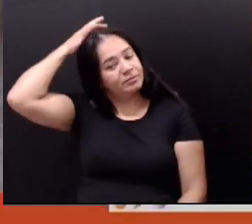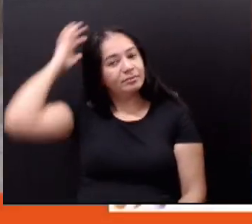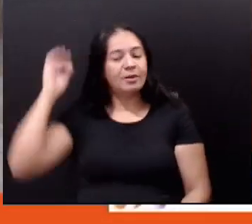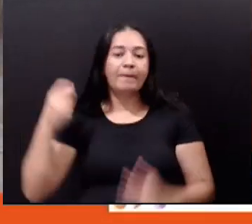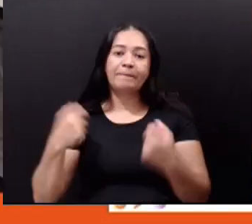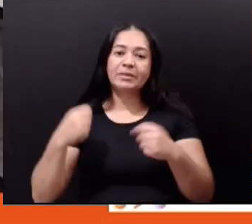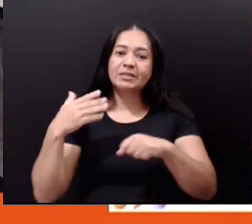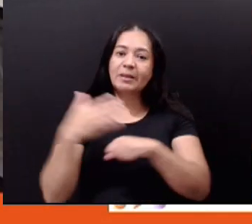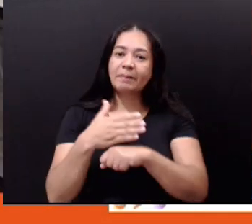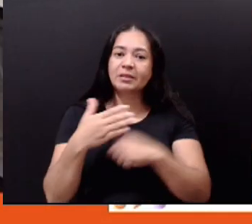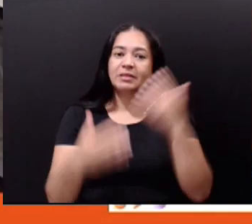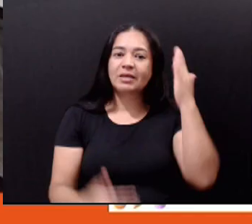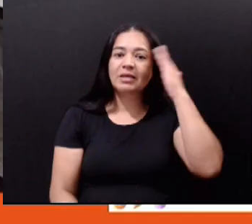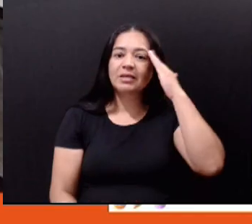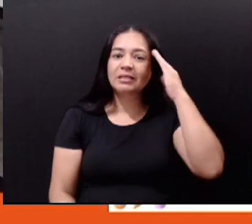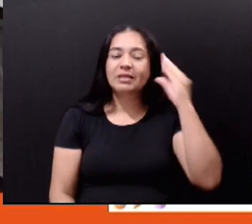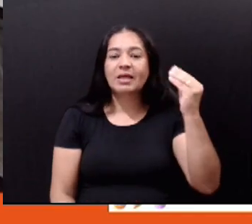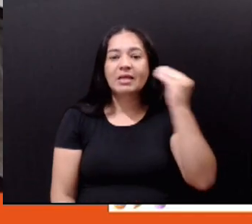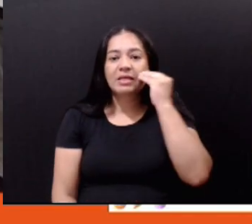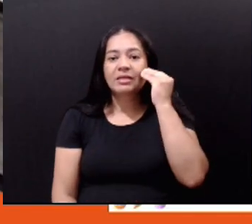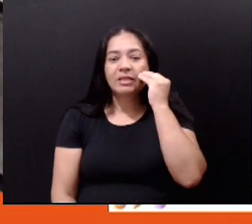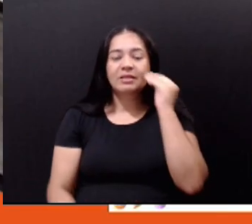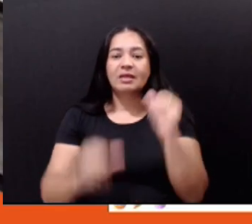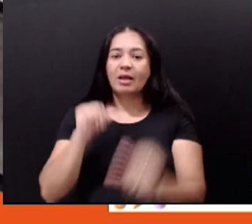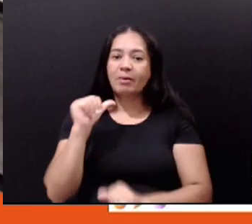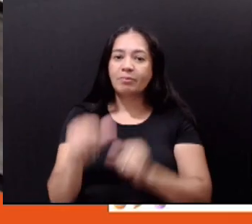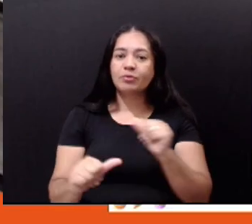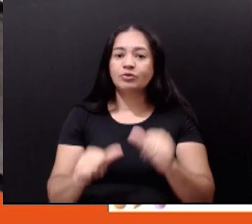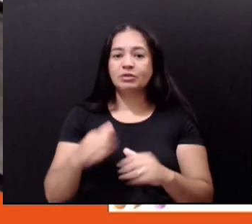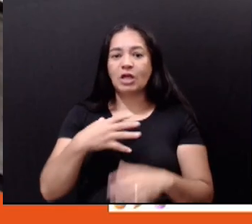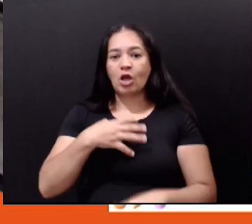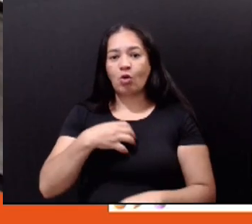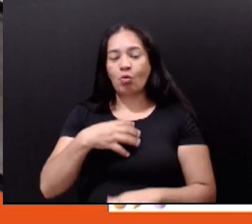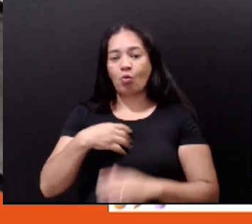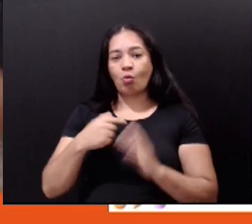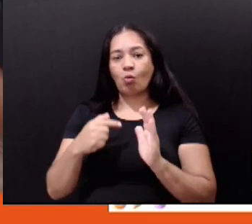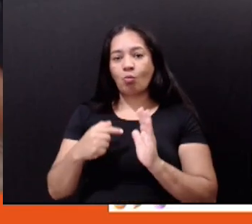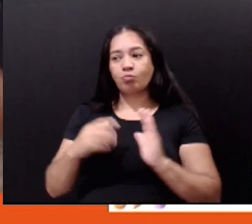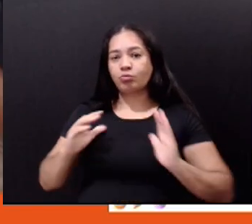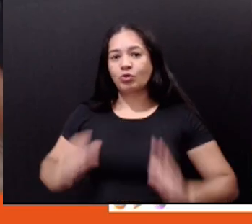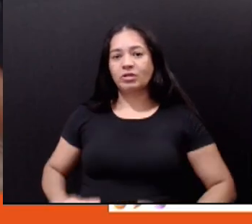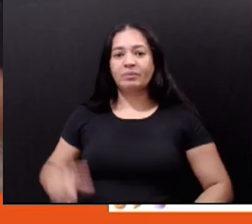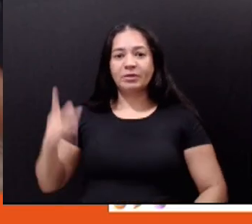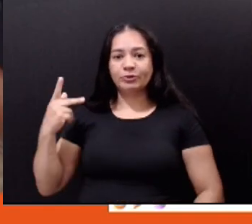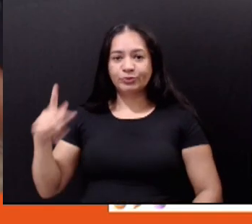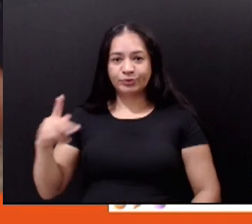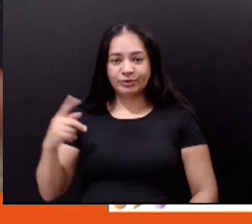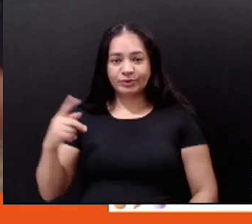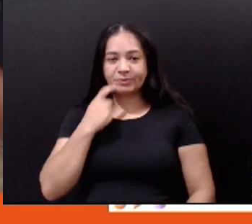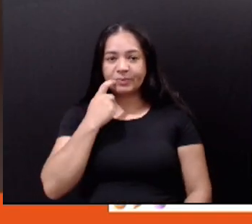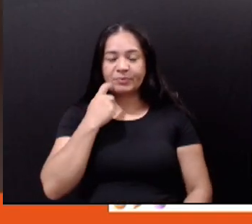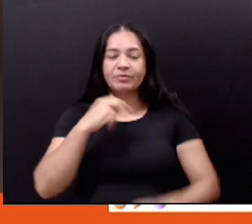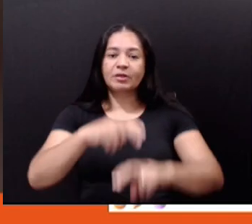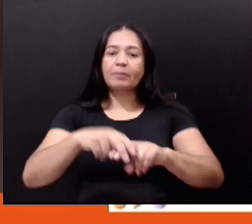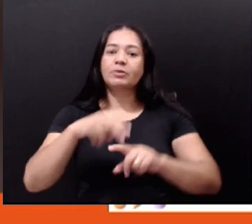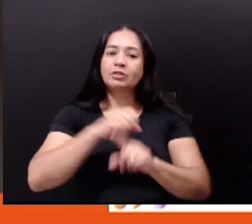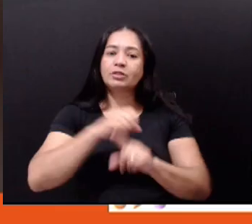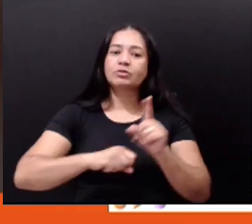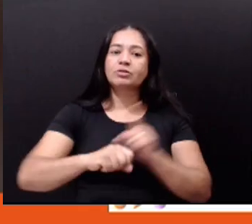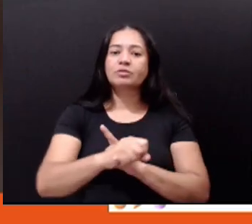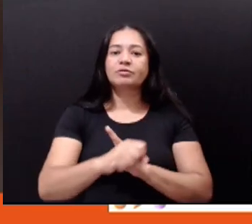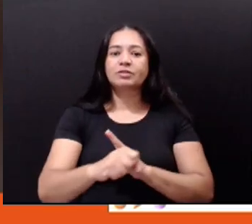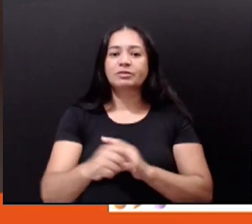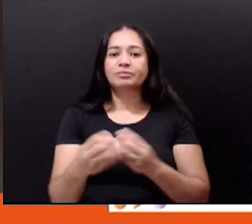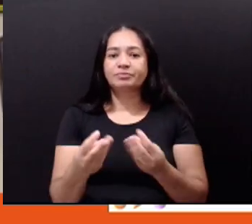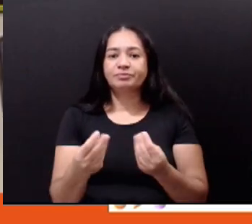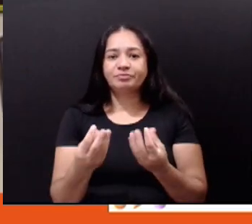tentar mudar alguma coisa nesse comportamento. Então, o serviço social cresceu de uma forma Isso que eu ia te muito perguntar.